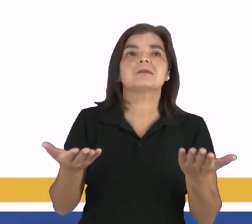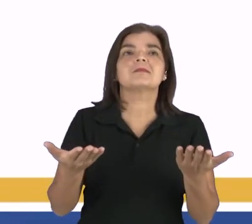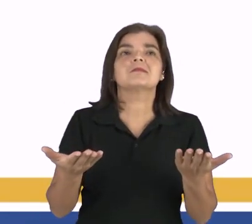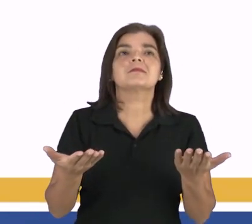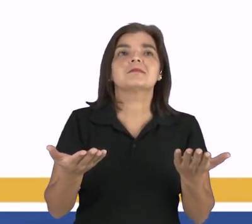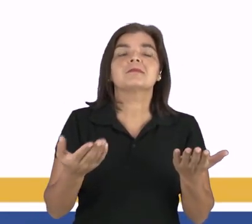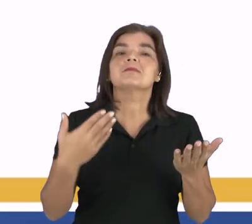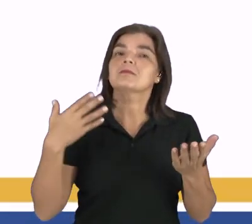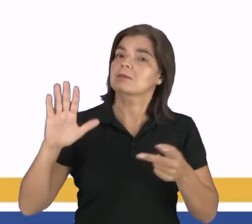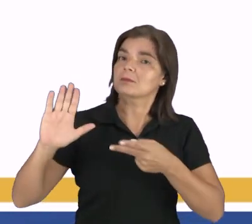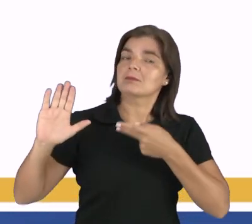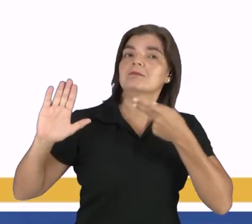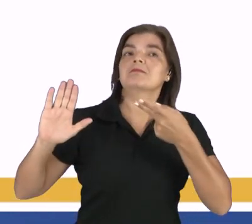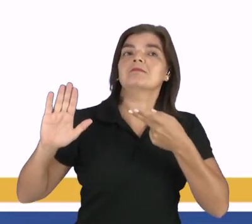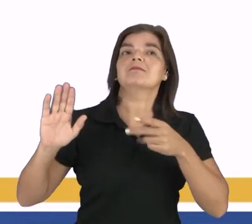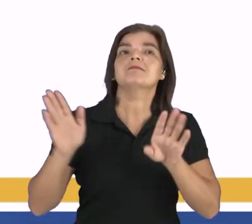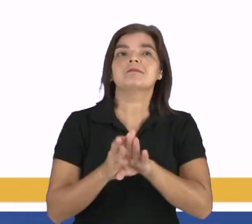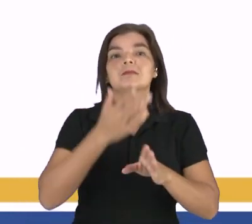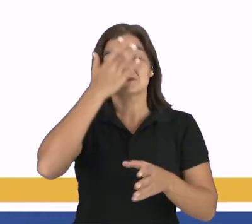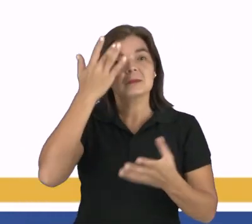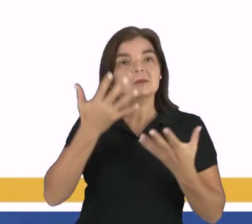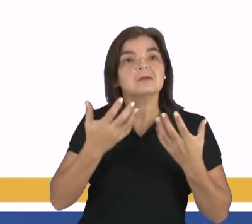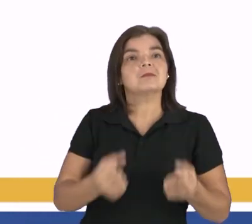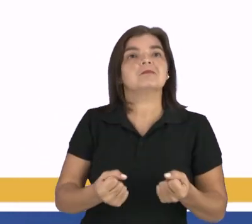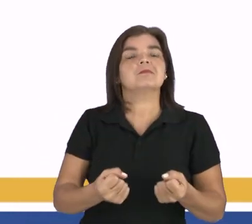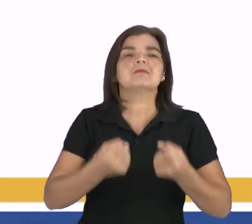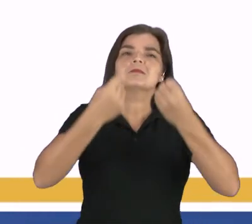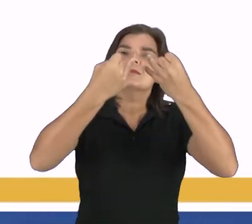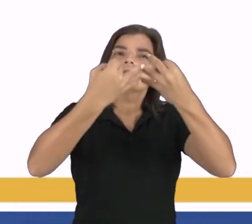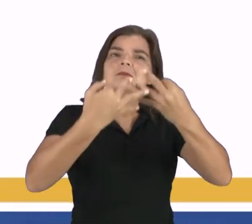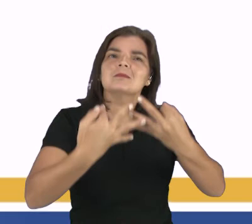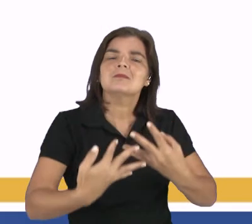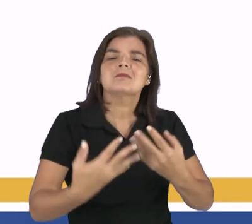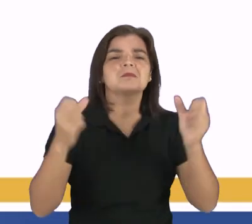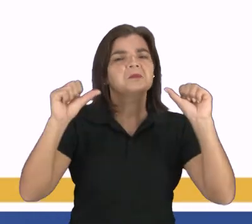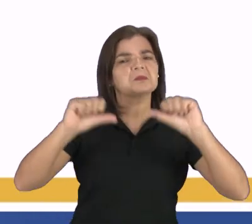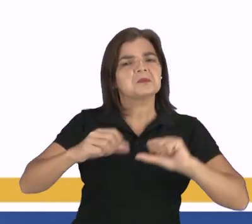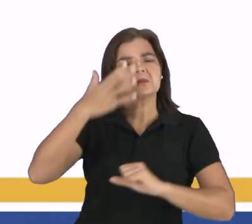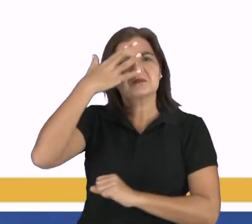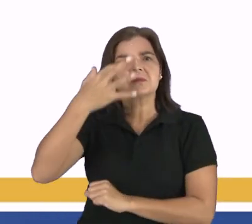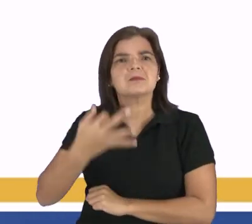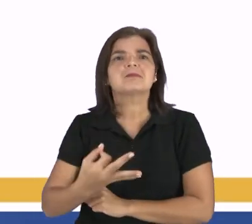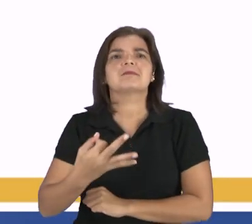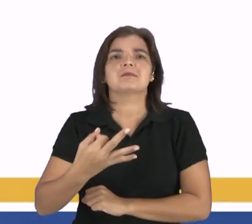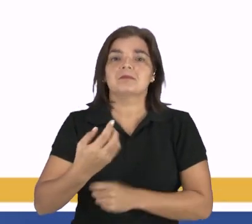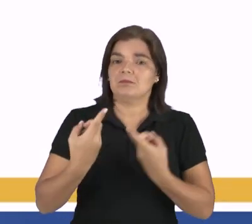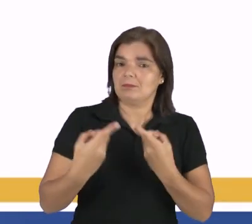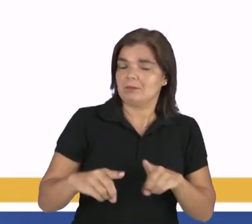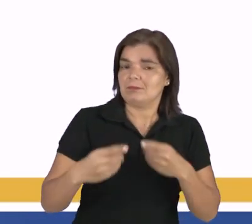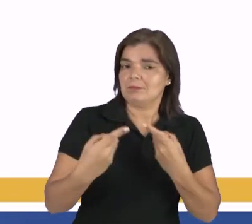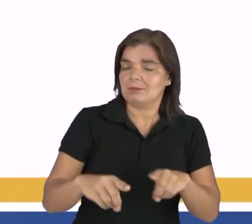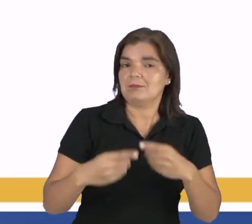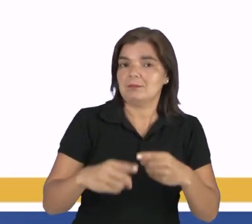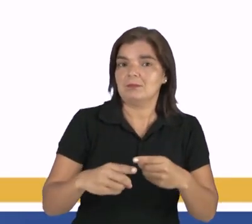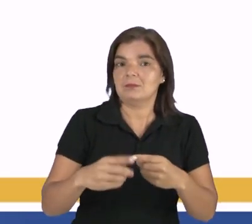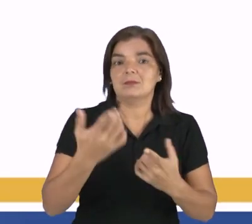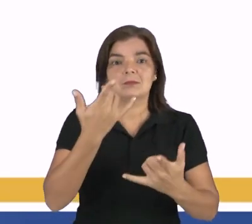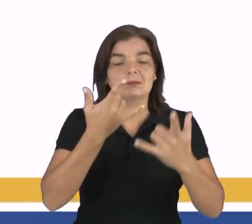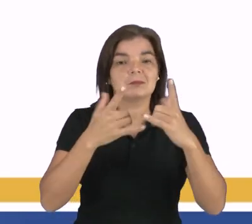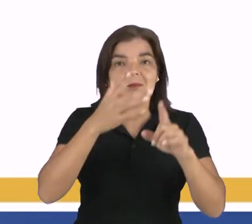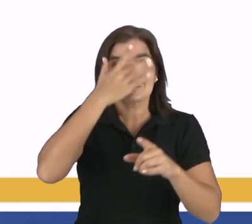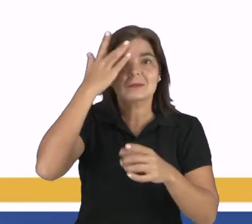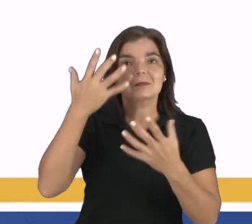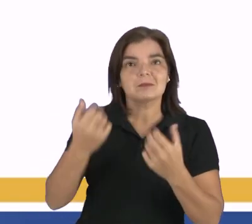dadas? Prometer, convencer, explicar, negar, afirmar, provocar,